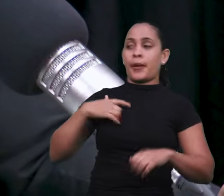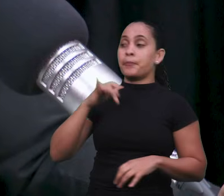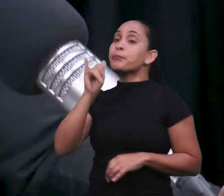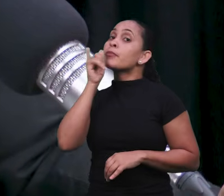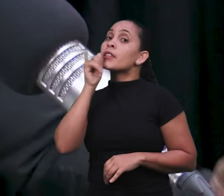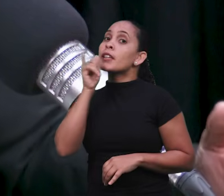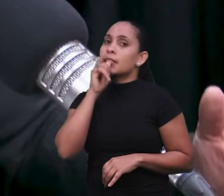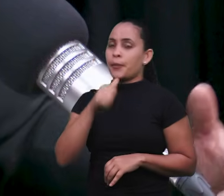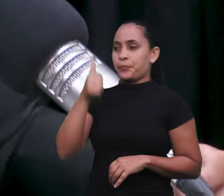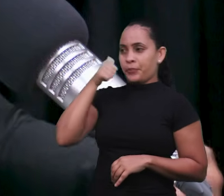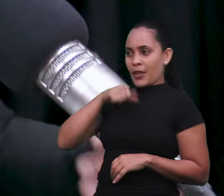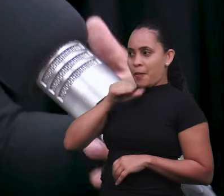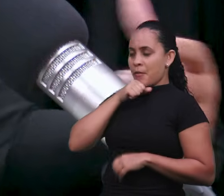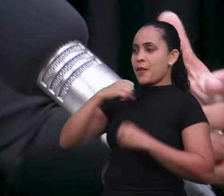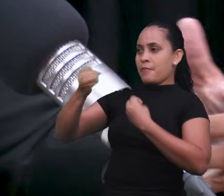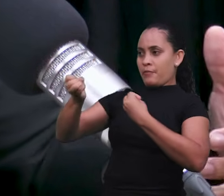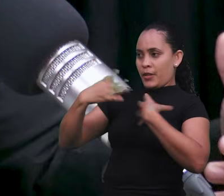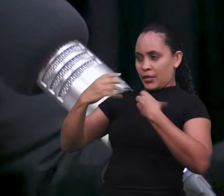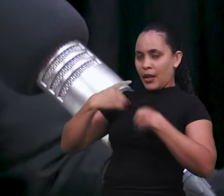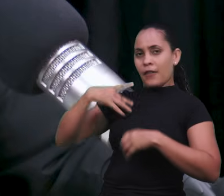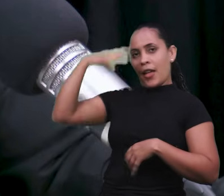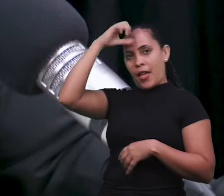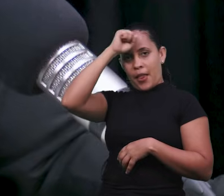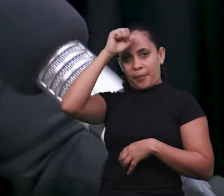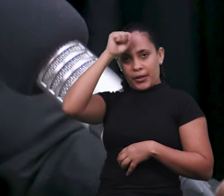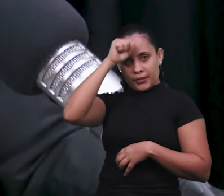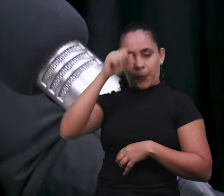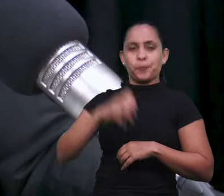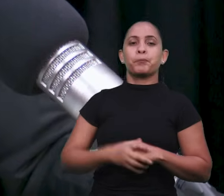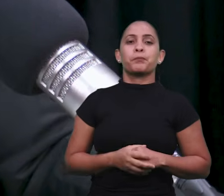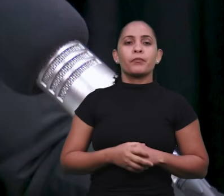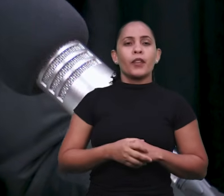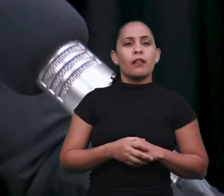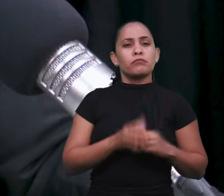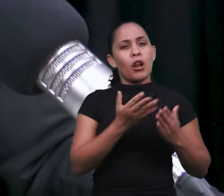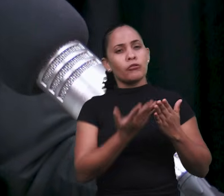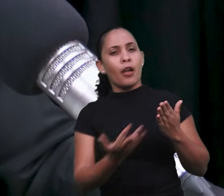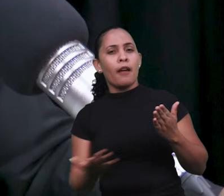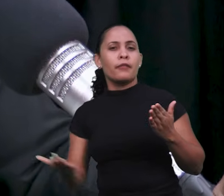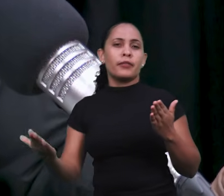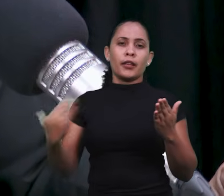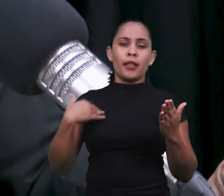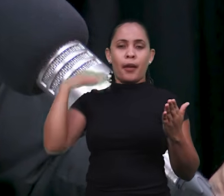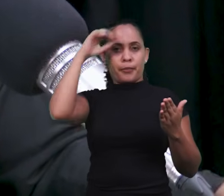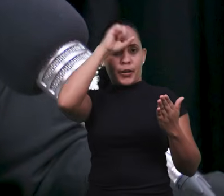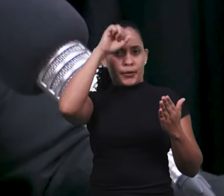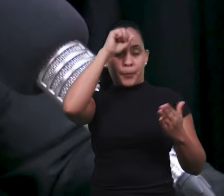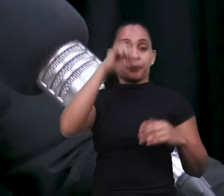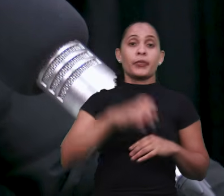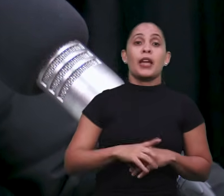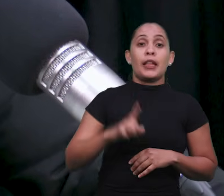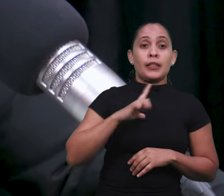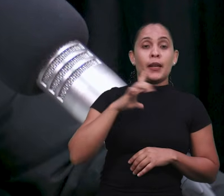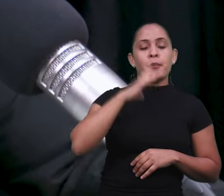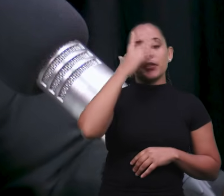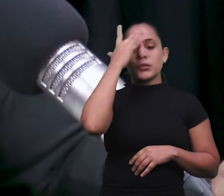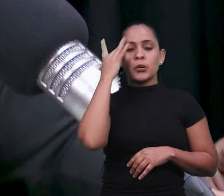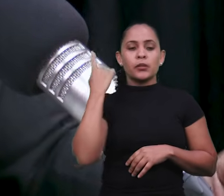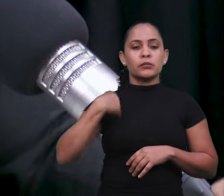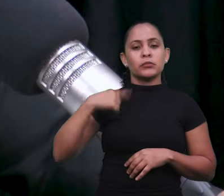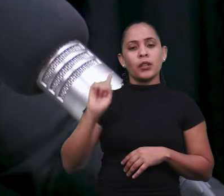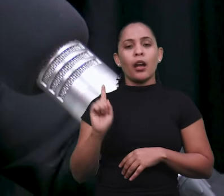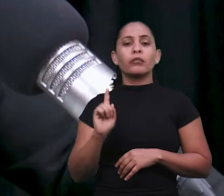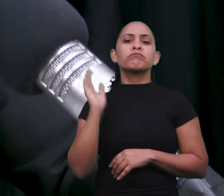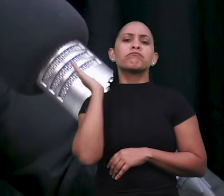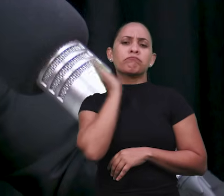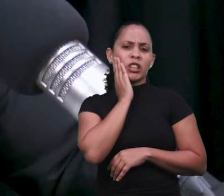exemplo, a minha mãe ensinava uma coisa que ela aprendeu ao longo da caminhada, que ela falava bem assim, existem pessoas que se convenceram, e existem pessoas